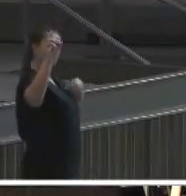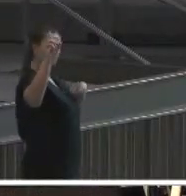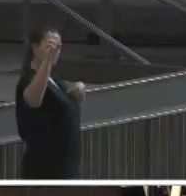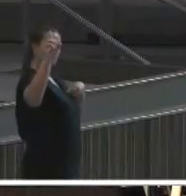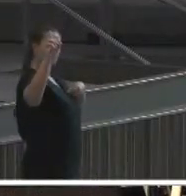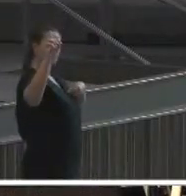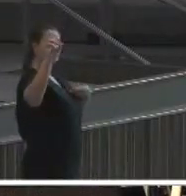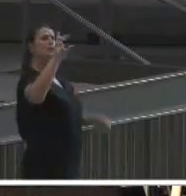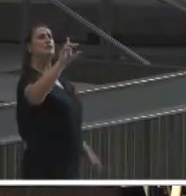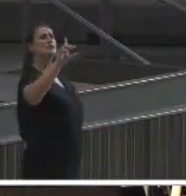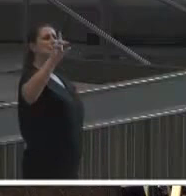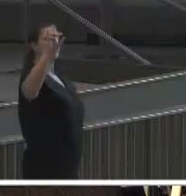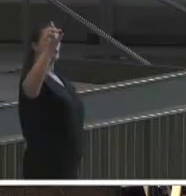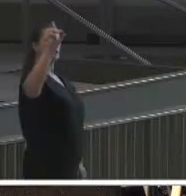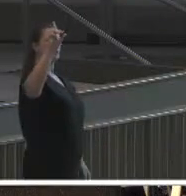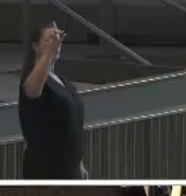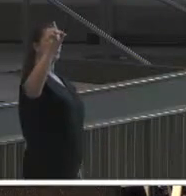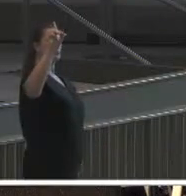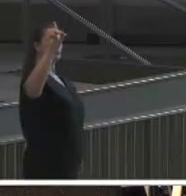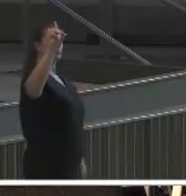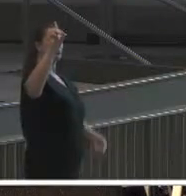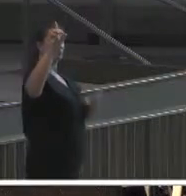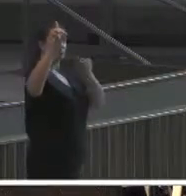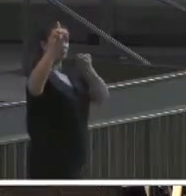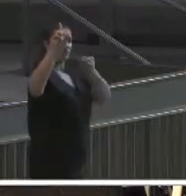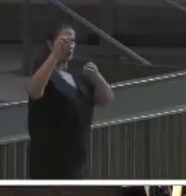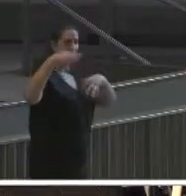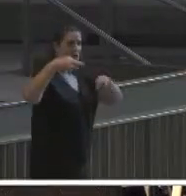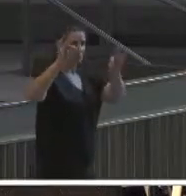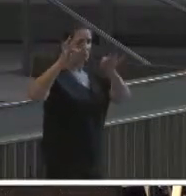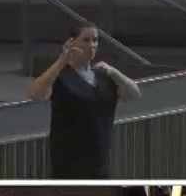vale? Vale uma capa.